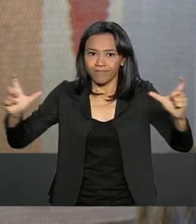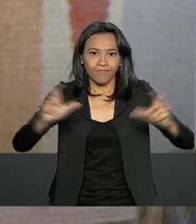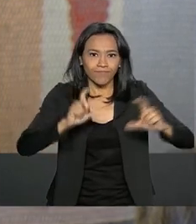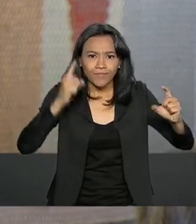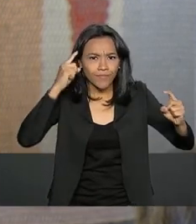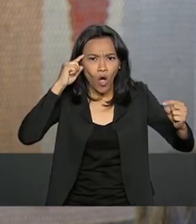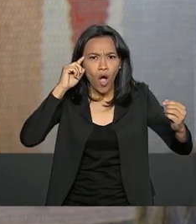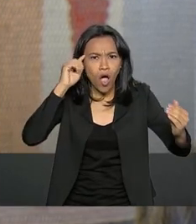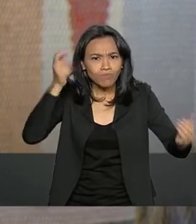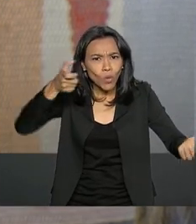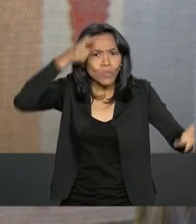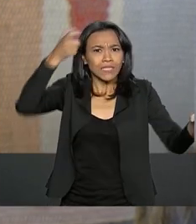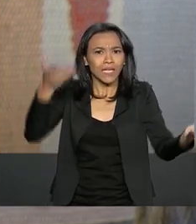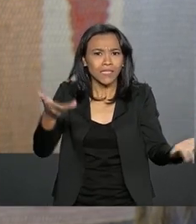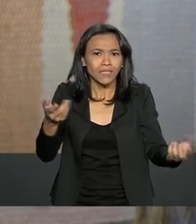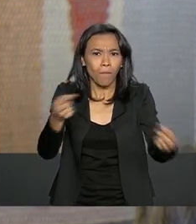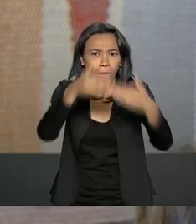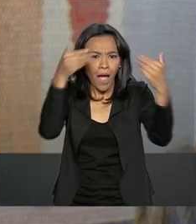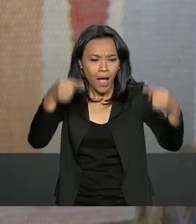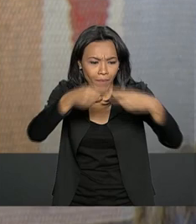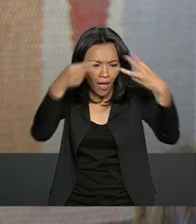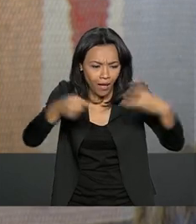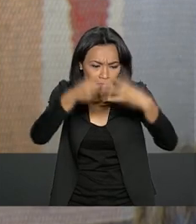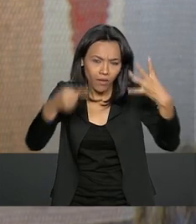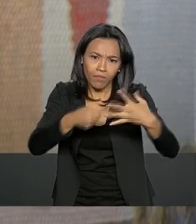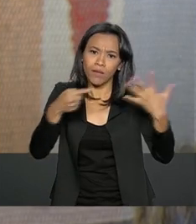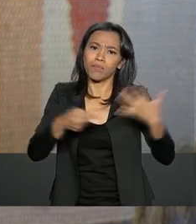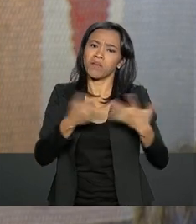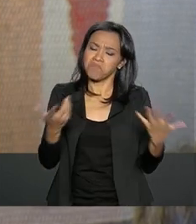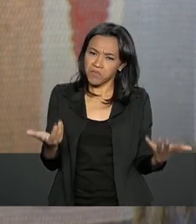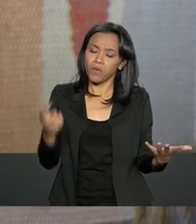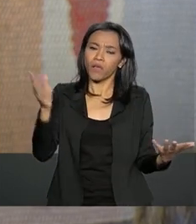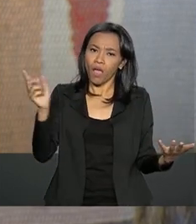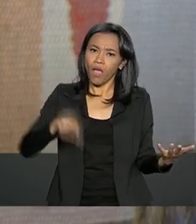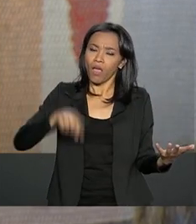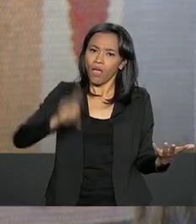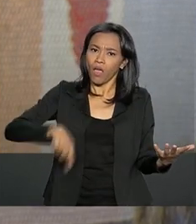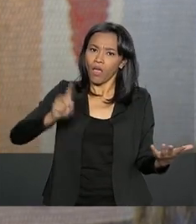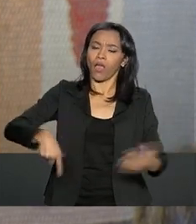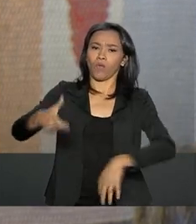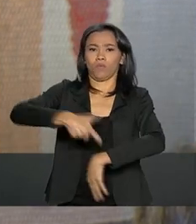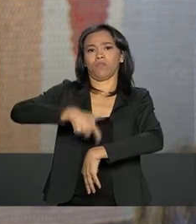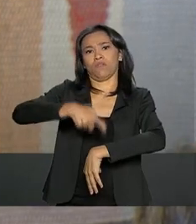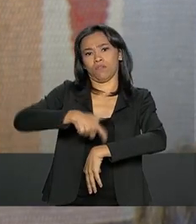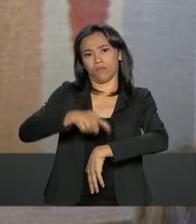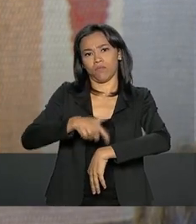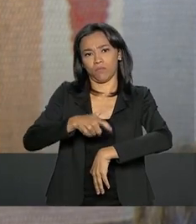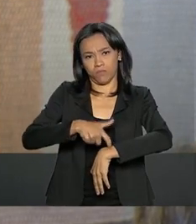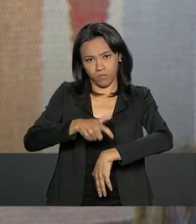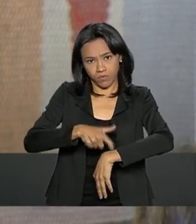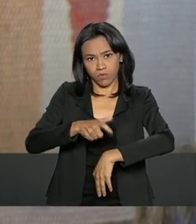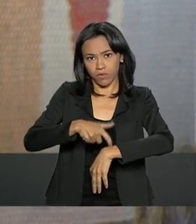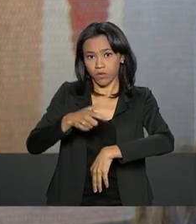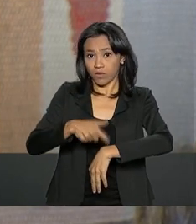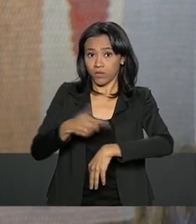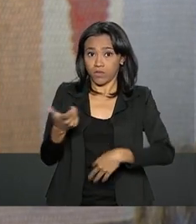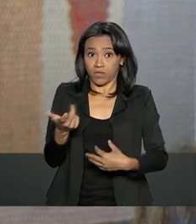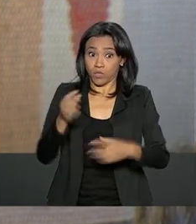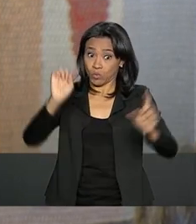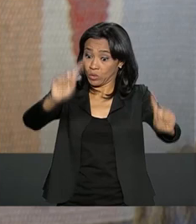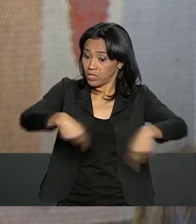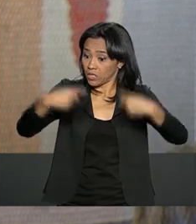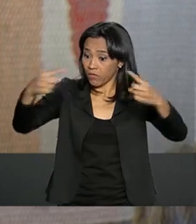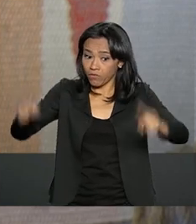coincidências, sentindo que este é o momento, que é agora o momento que perante o mundo que nos desafia,